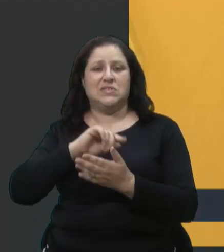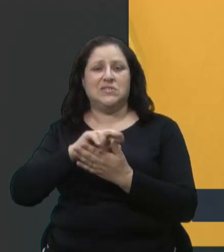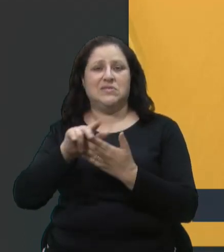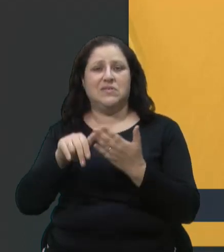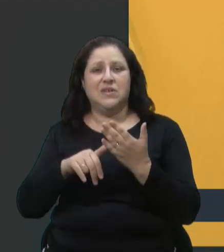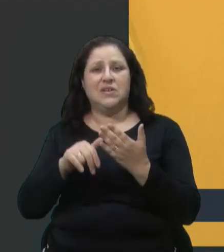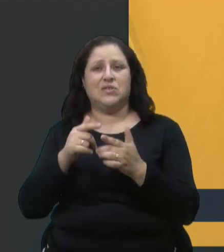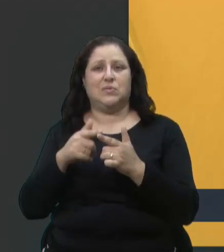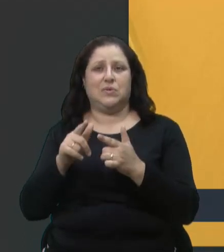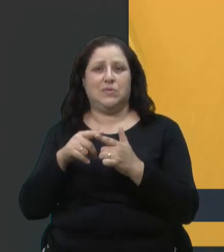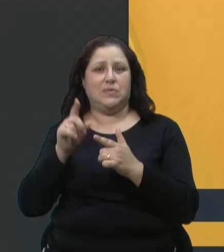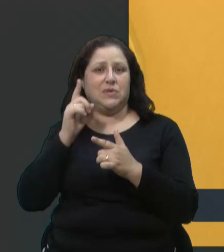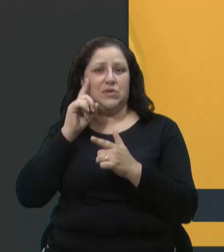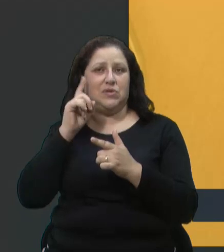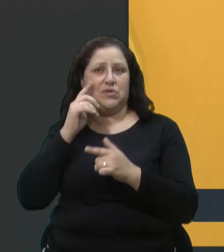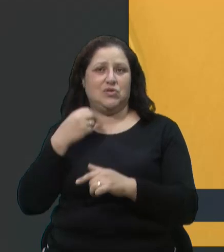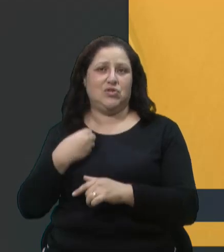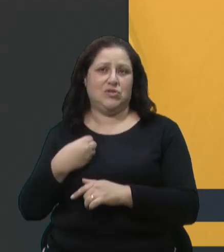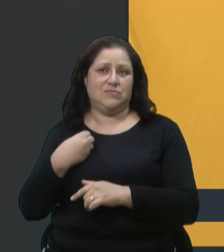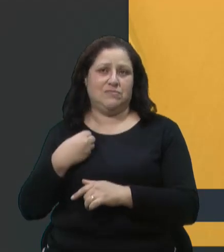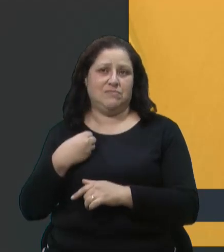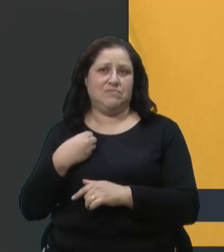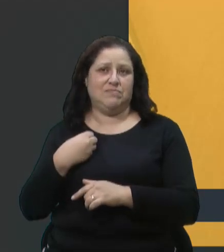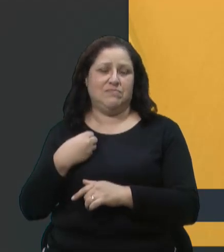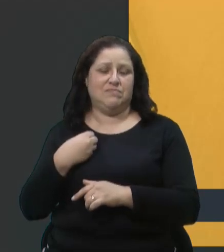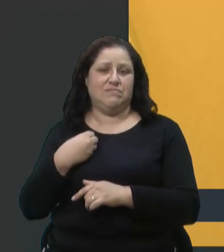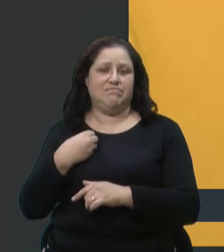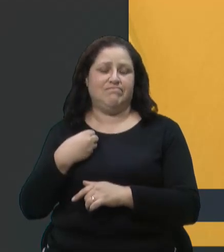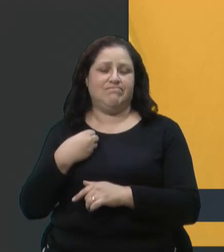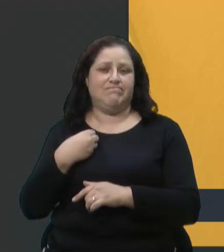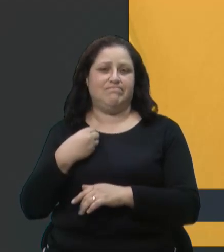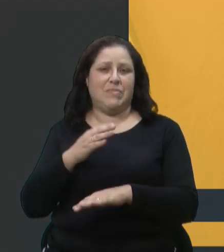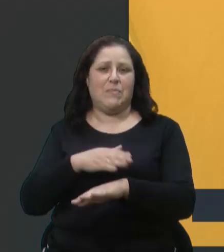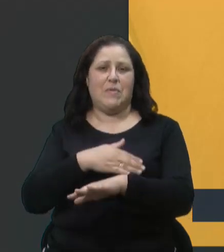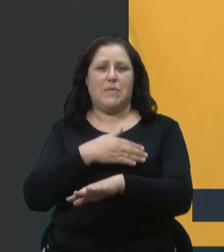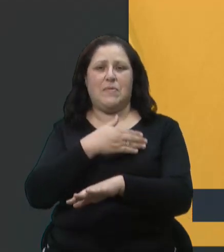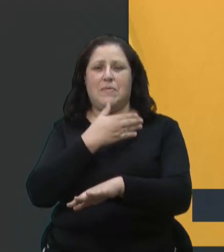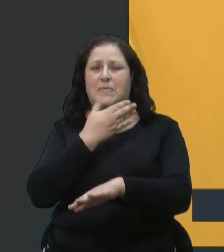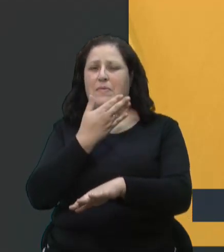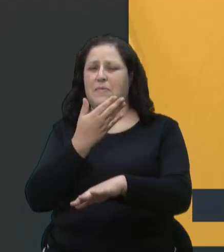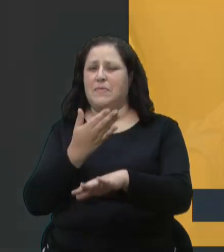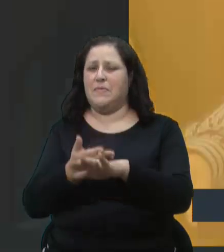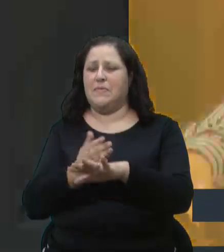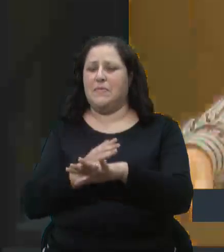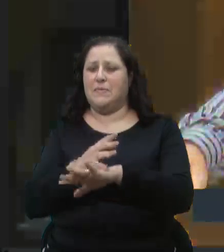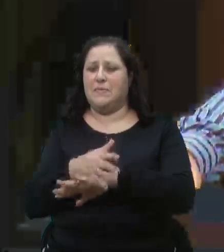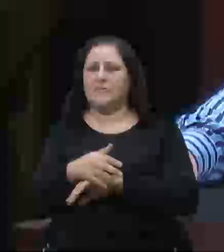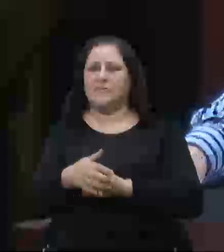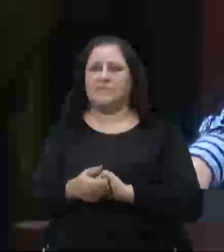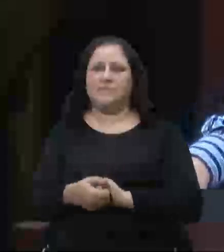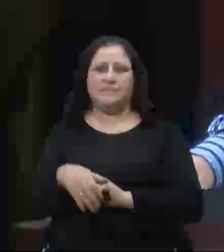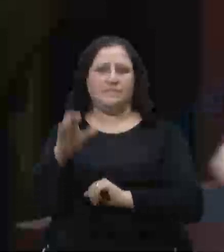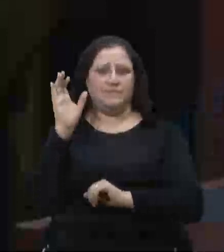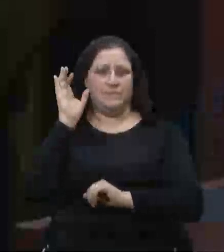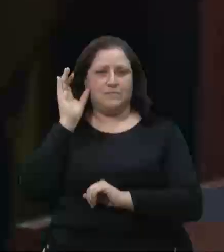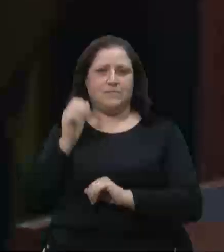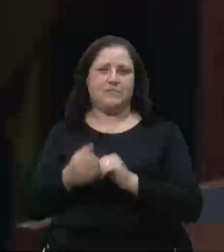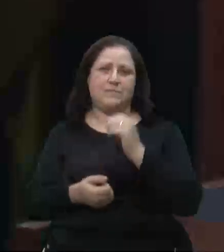passam diariamente, 24 horas por dia. Depois eu continuo o vereador Cadório, sua parte, depois a vereadora